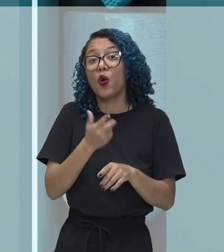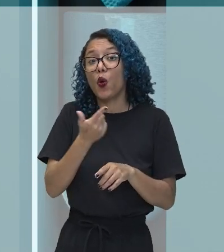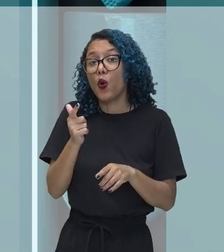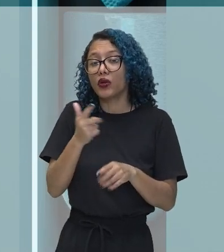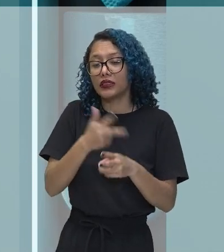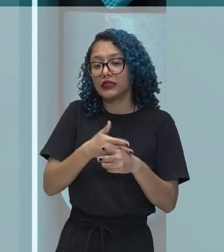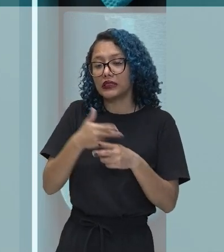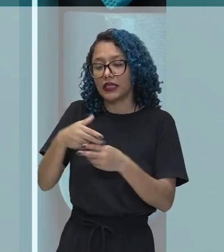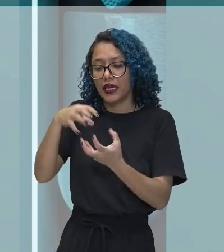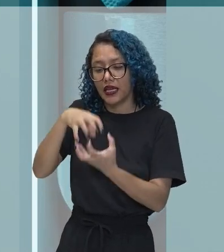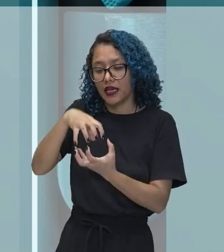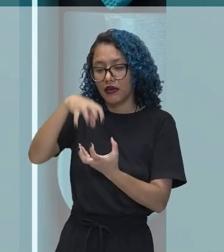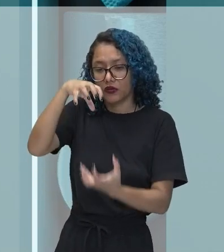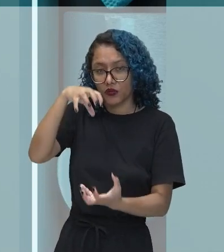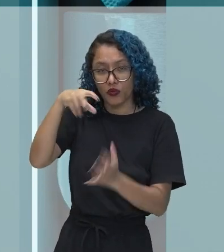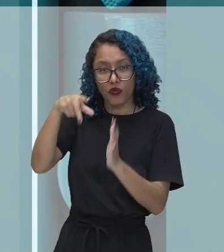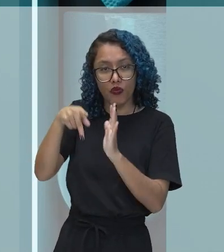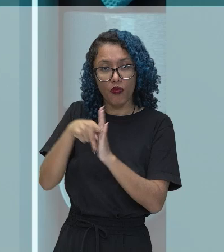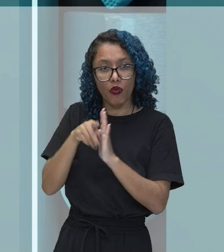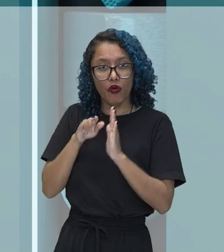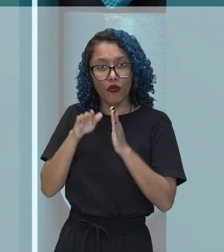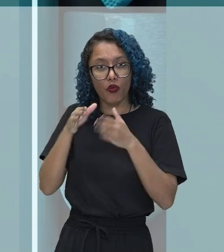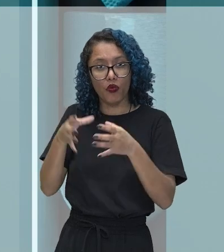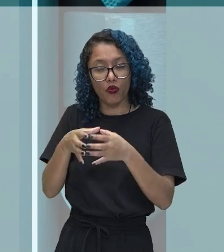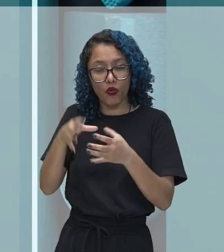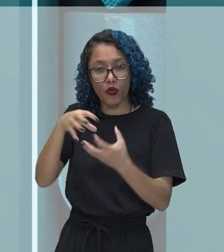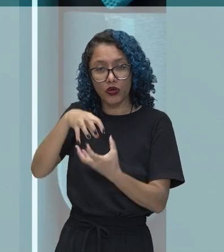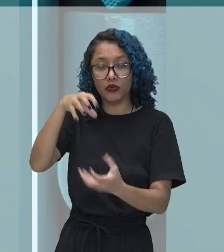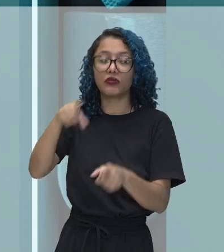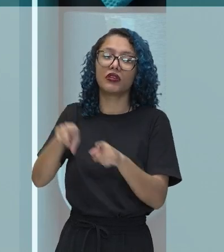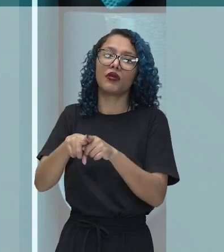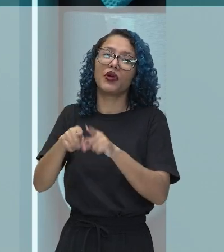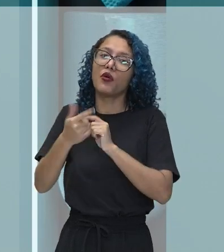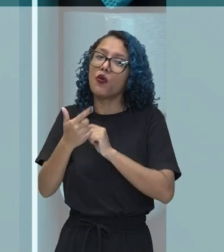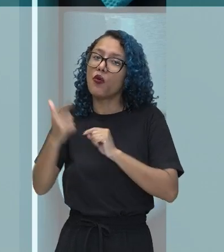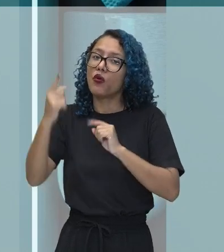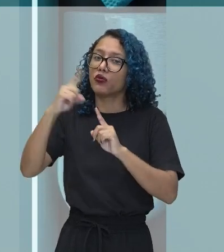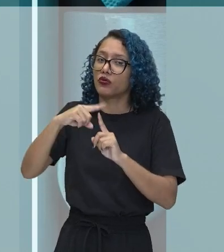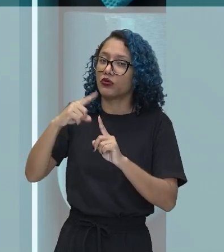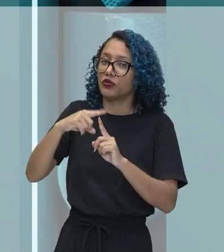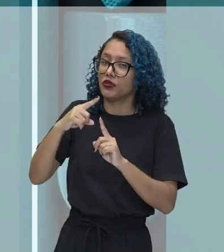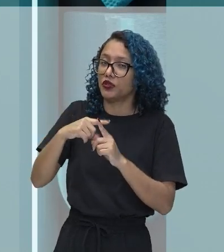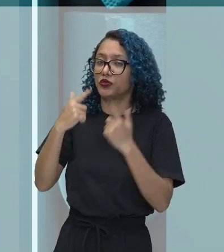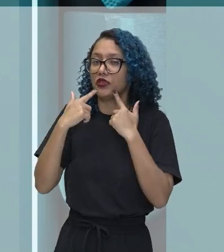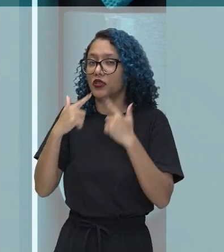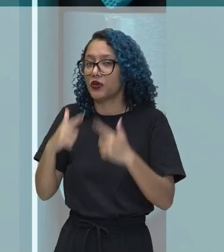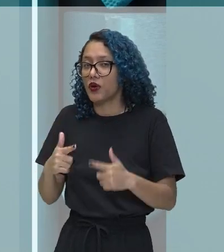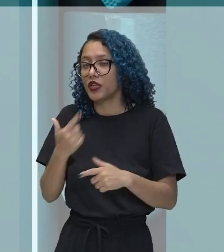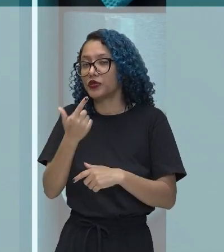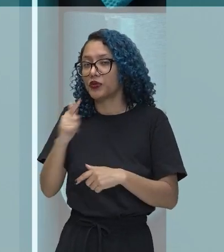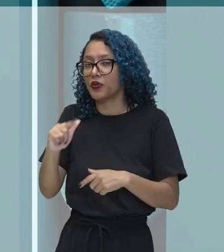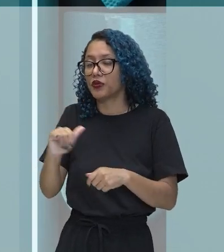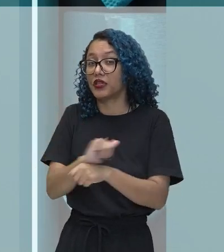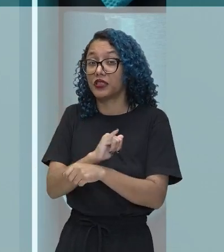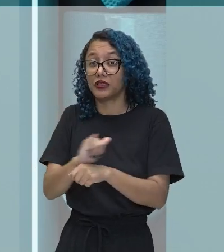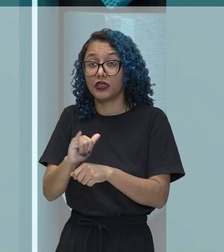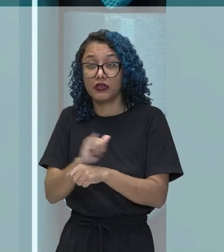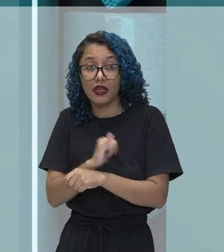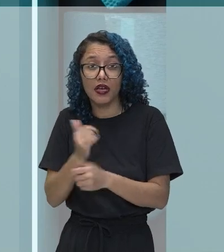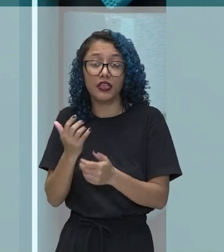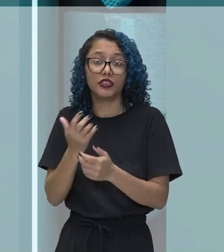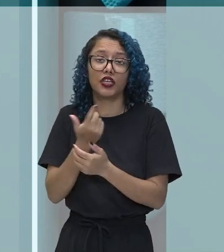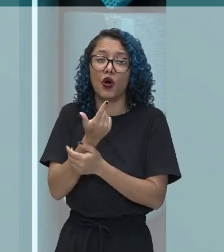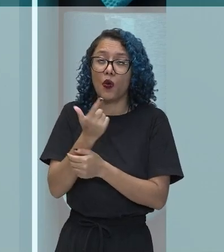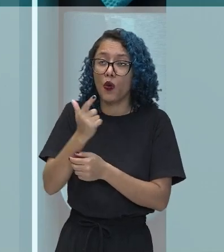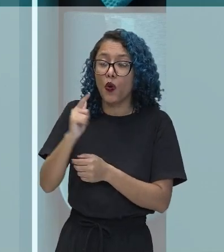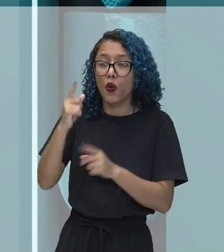adulta, ele já vai utilizar um outro tipo de linguagem, utilizar um outro tipo de abordagem, né? Os filmes de arte. Então eles